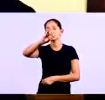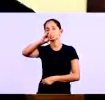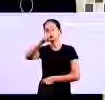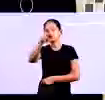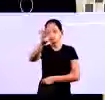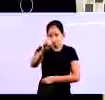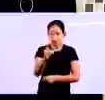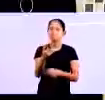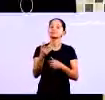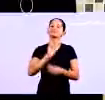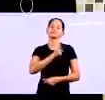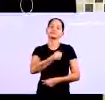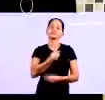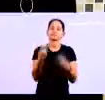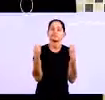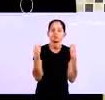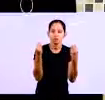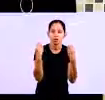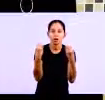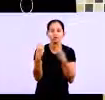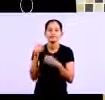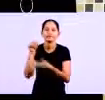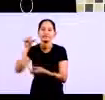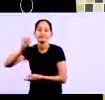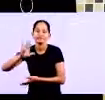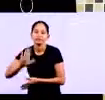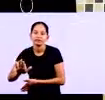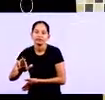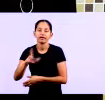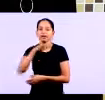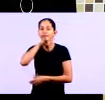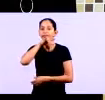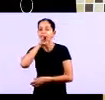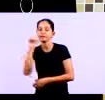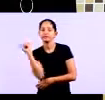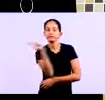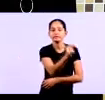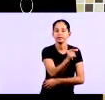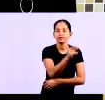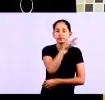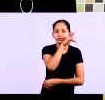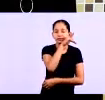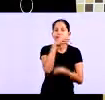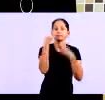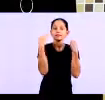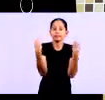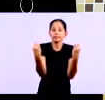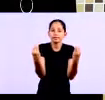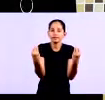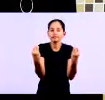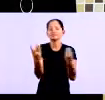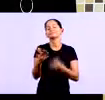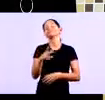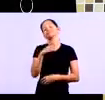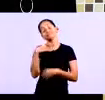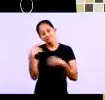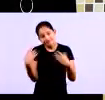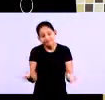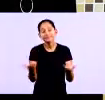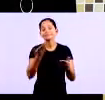mesmo jeito. Se correr, o bicho pega. Se ficar, o bicho come. Não, mas tem sim coisas que a gente pode